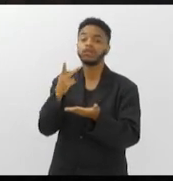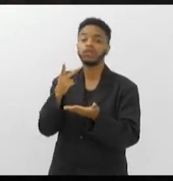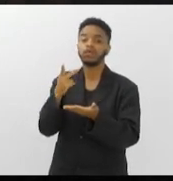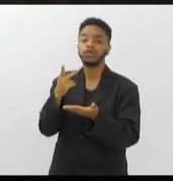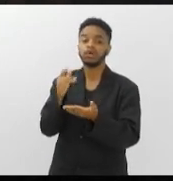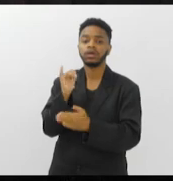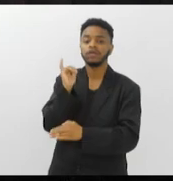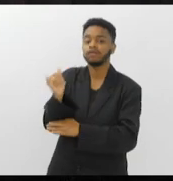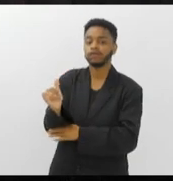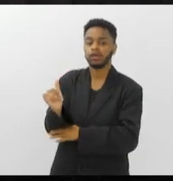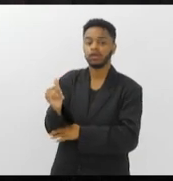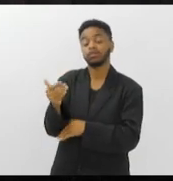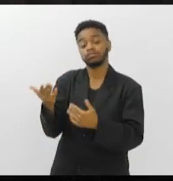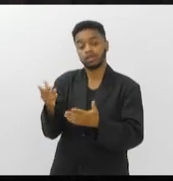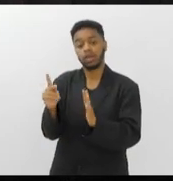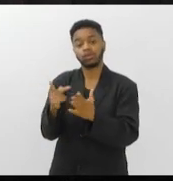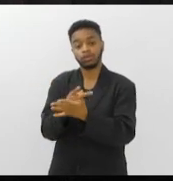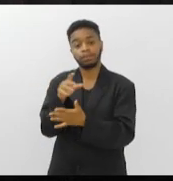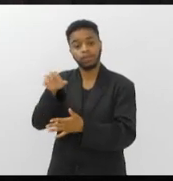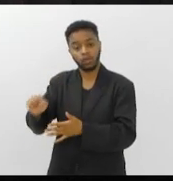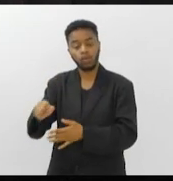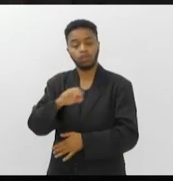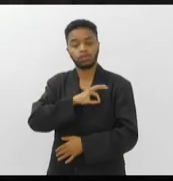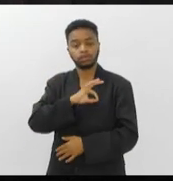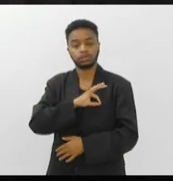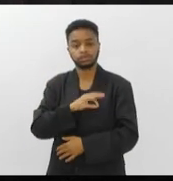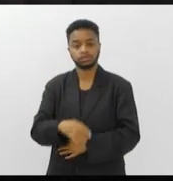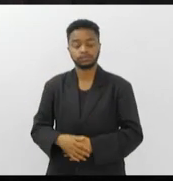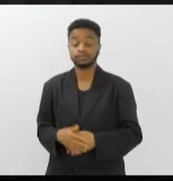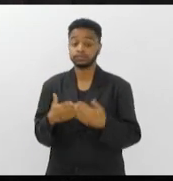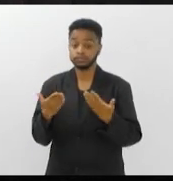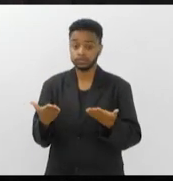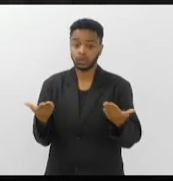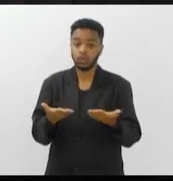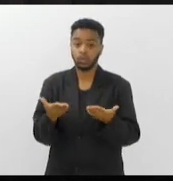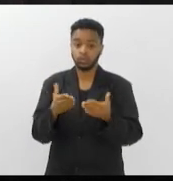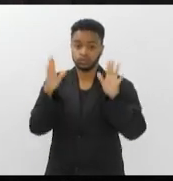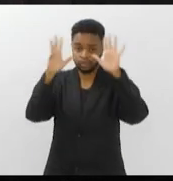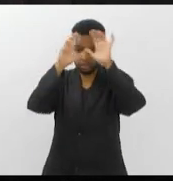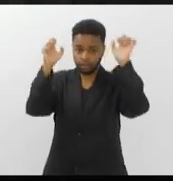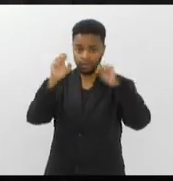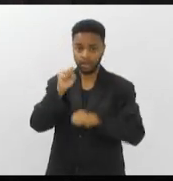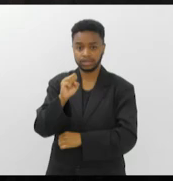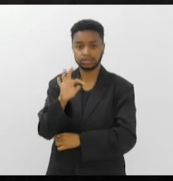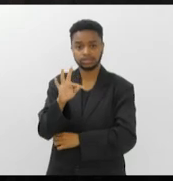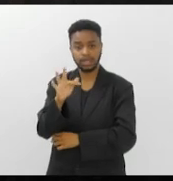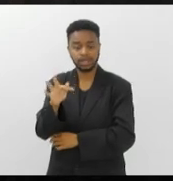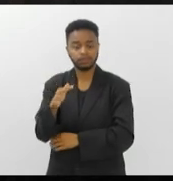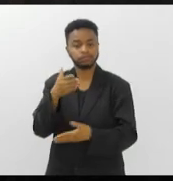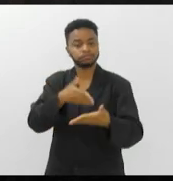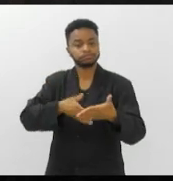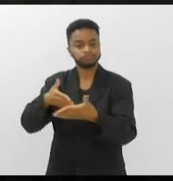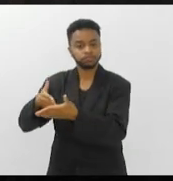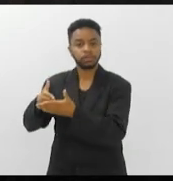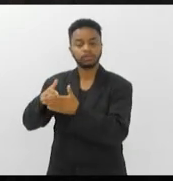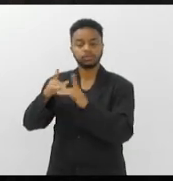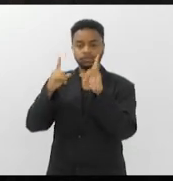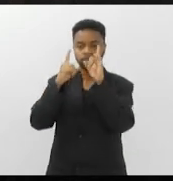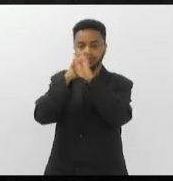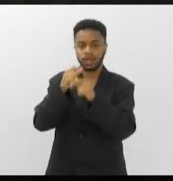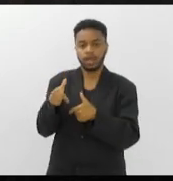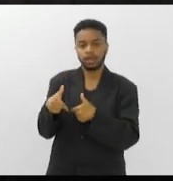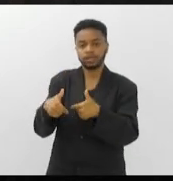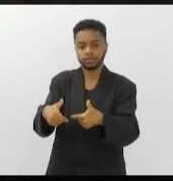eles e acabou pegando o policial lá? Então hoje o STF faz de tudo para dificultar a ação